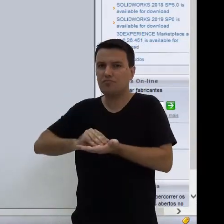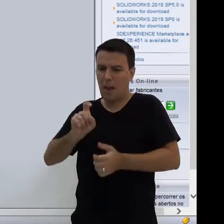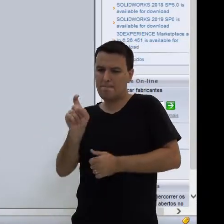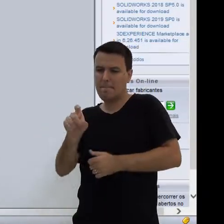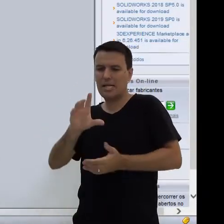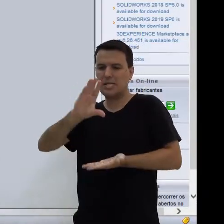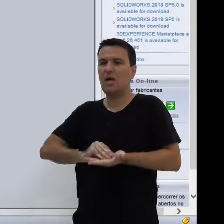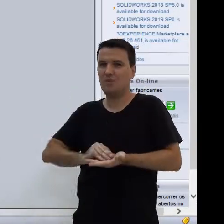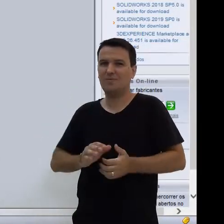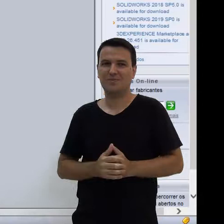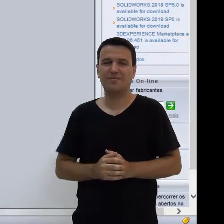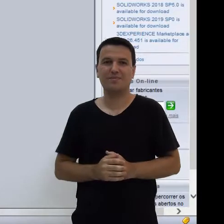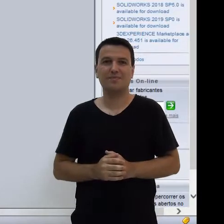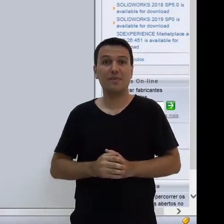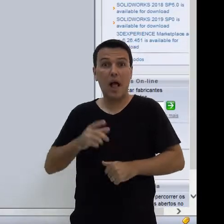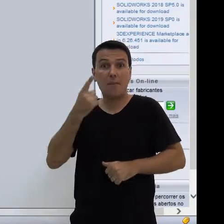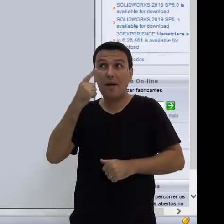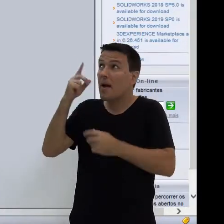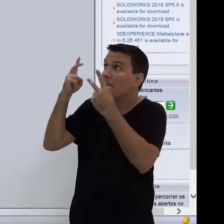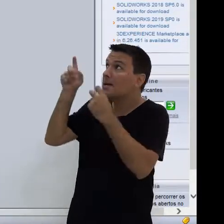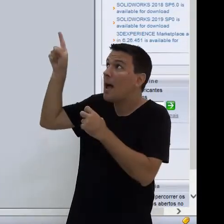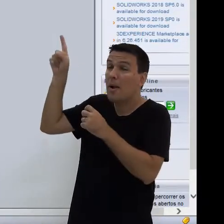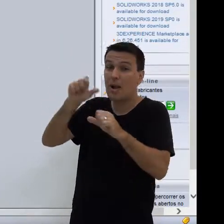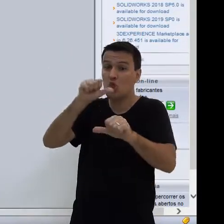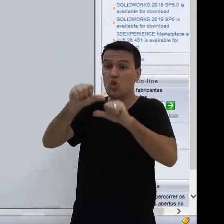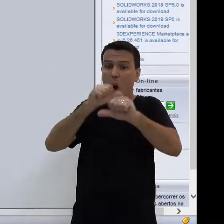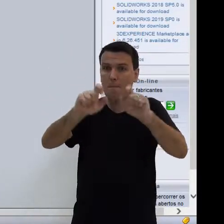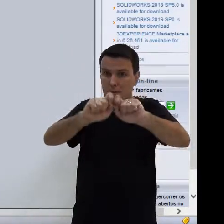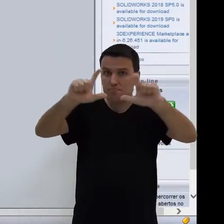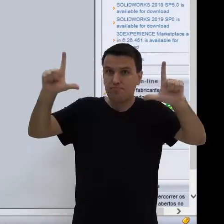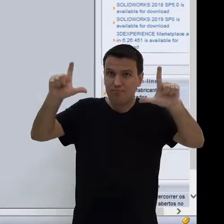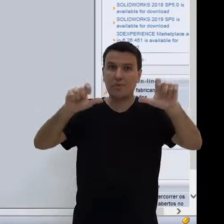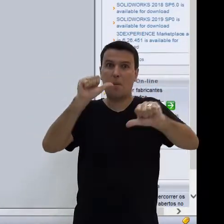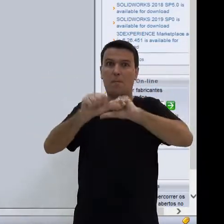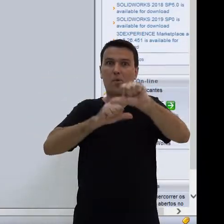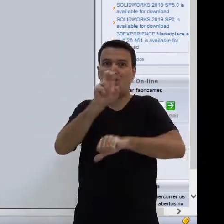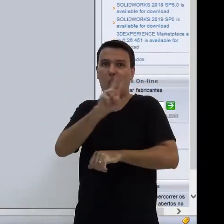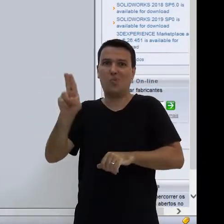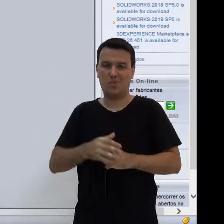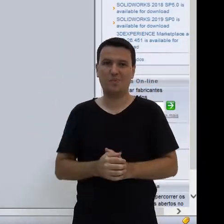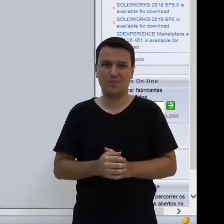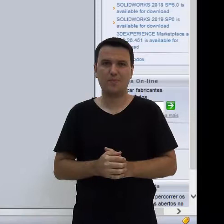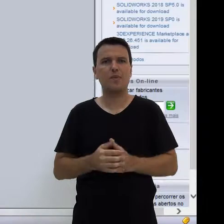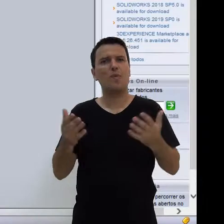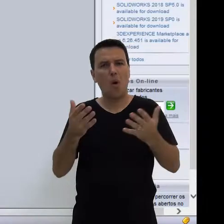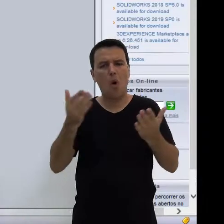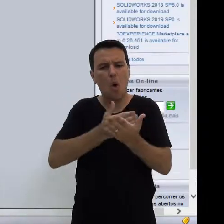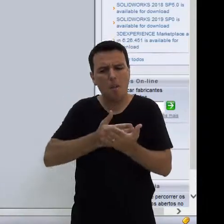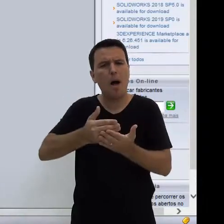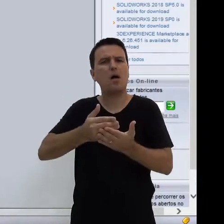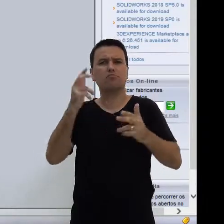Você percebe que automaticamente o nome do arquivo muda, tá? Bom, para começar o desenho